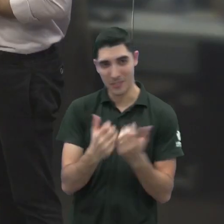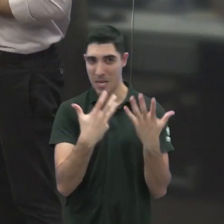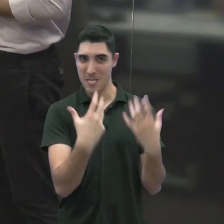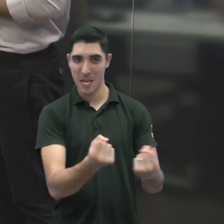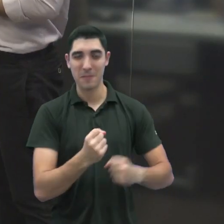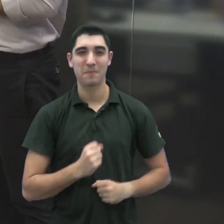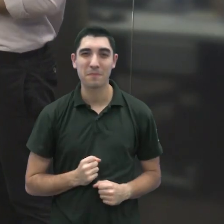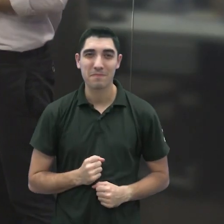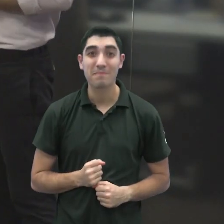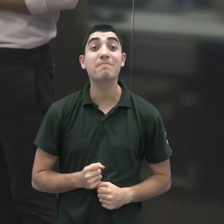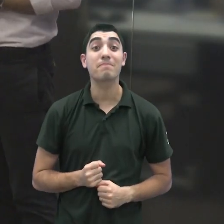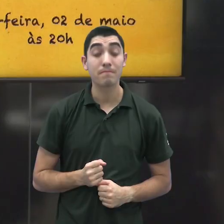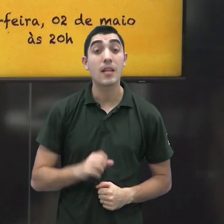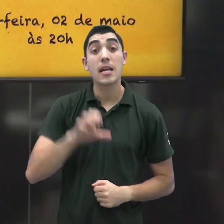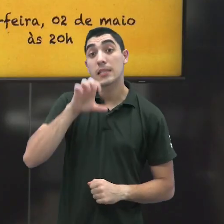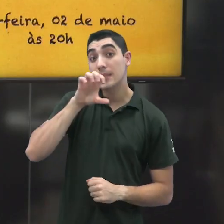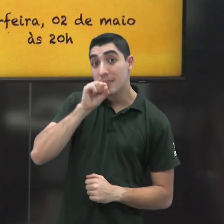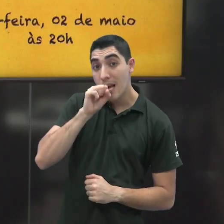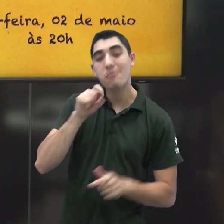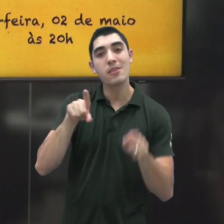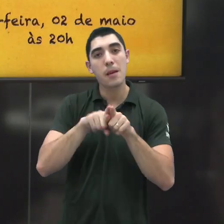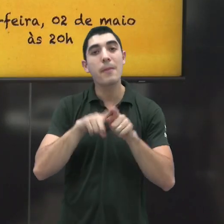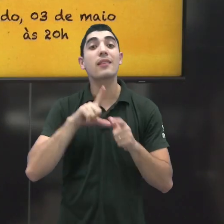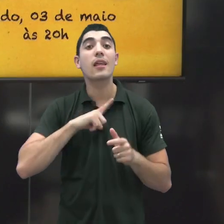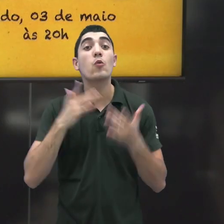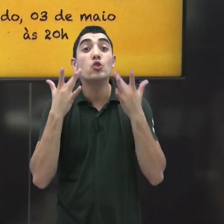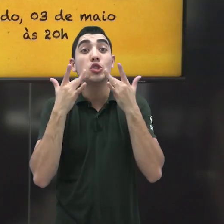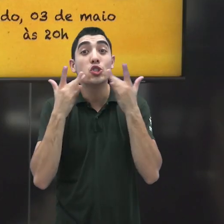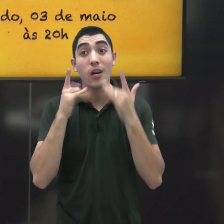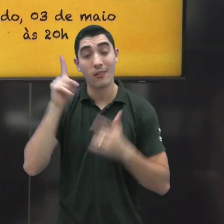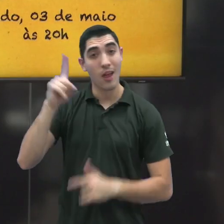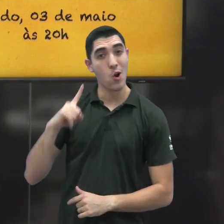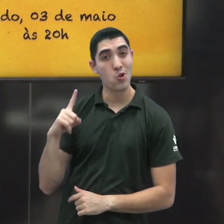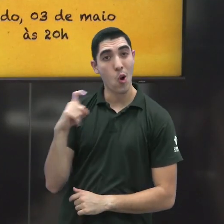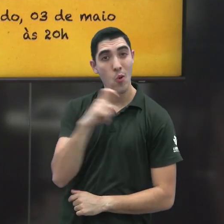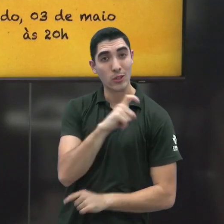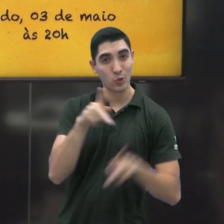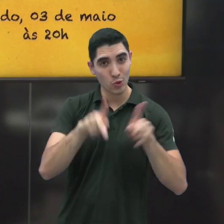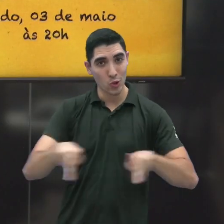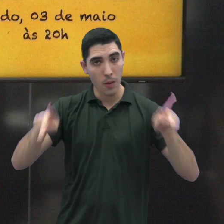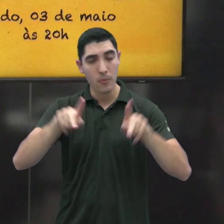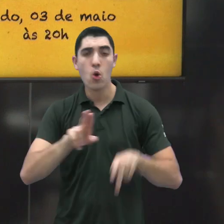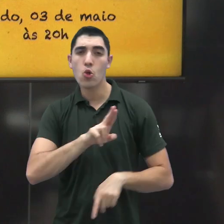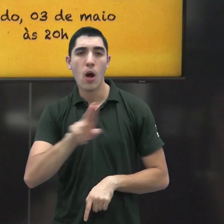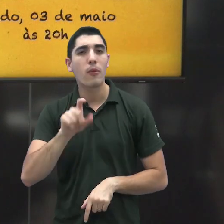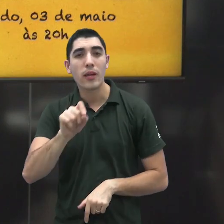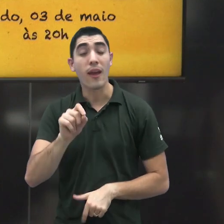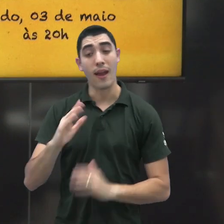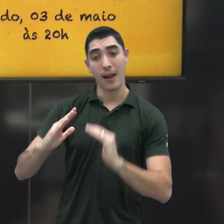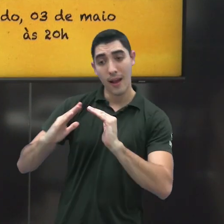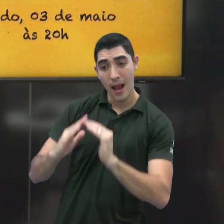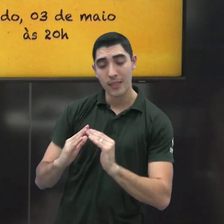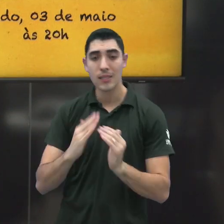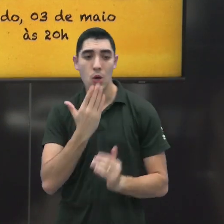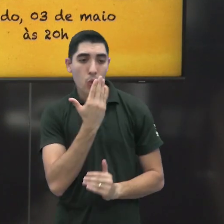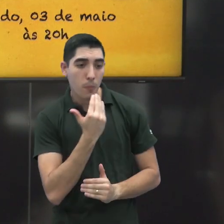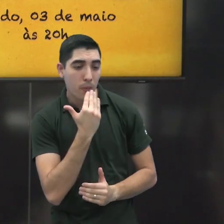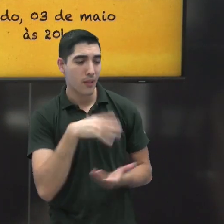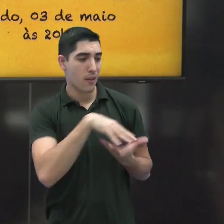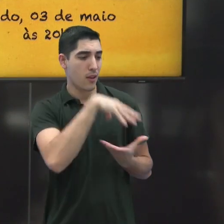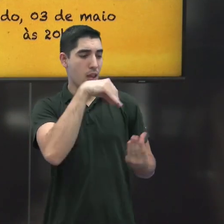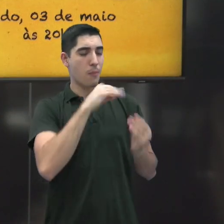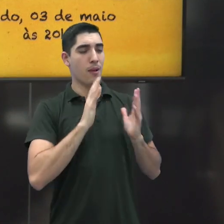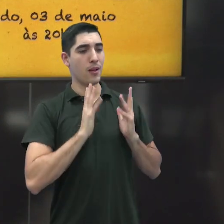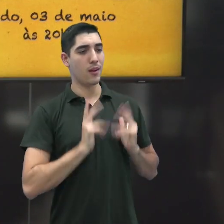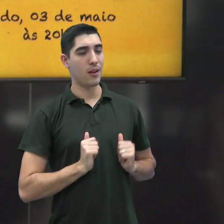junto? Vamos! E agora no sábado tem peça estreando no Teatro Colinas. A peça Casa, Comida e Alma Lavada é